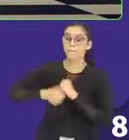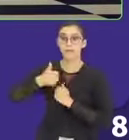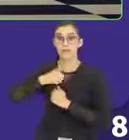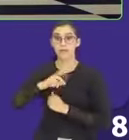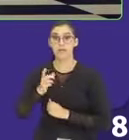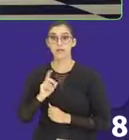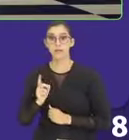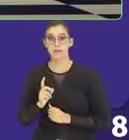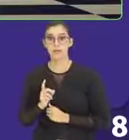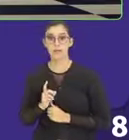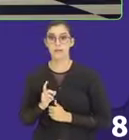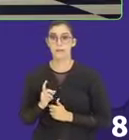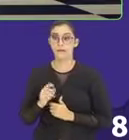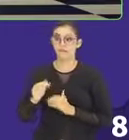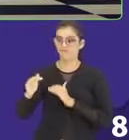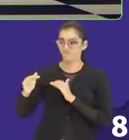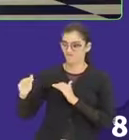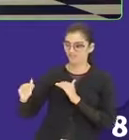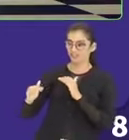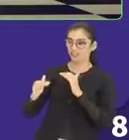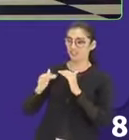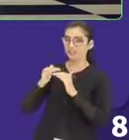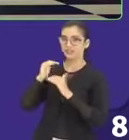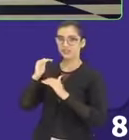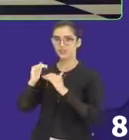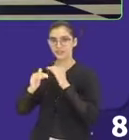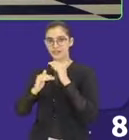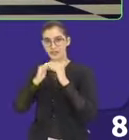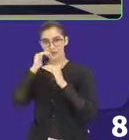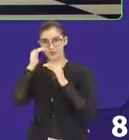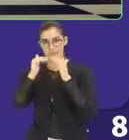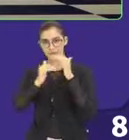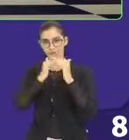Ele desenvolveu. Aqui o verbo está errado, viu, gente?